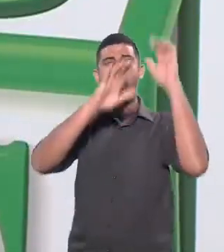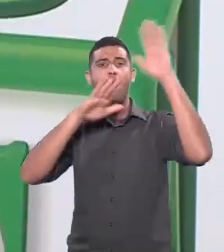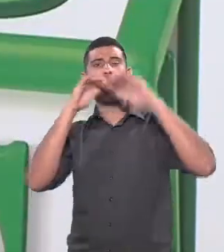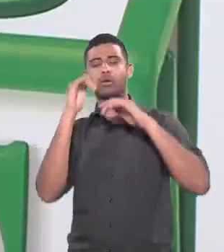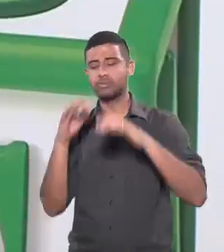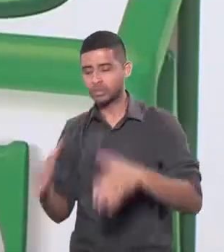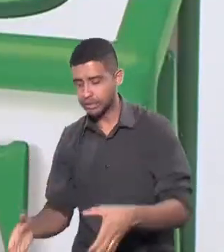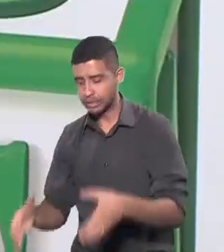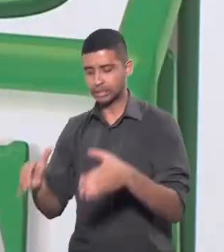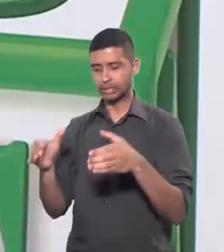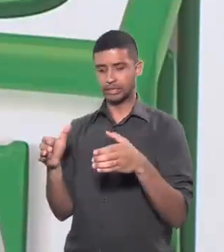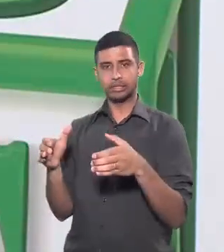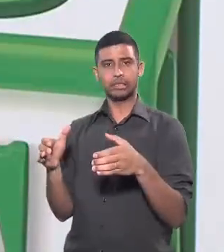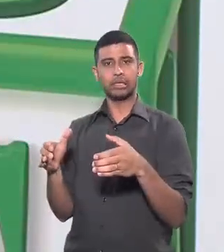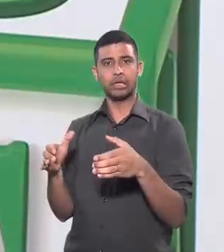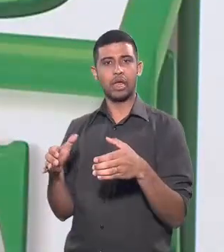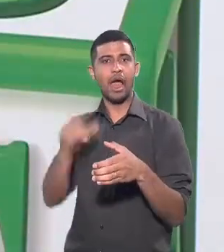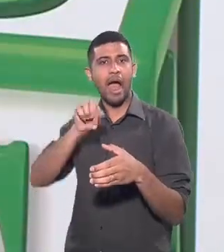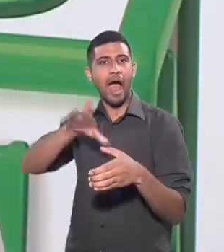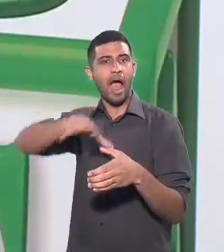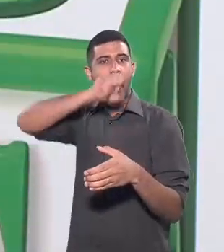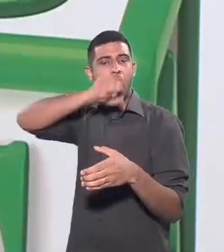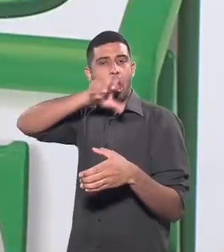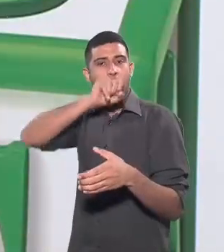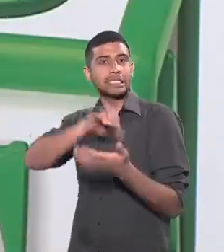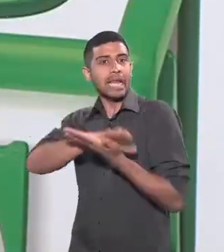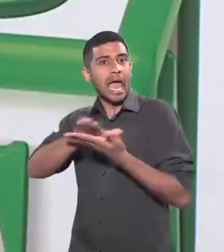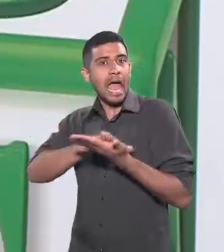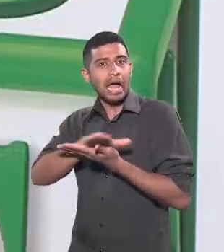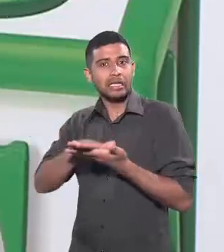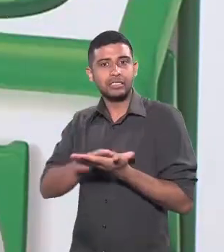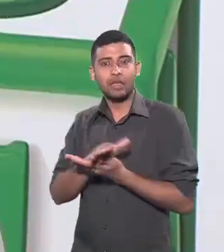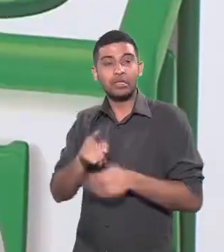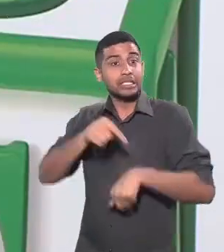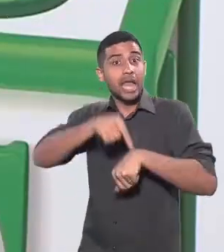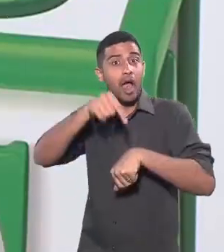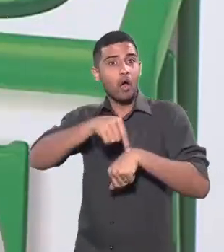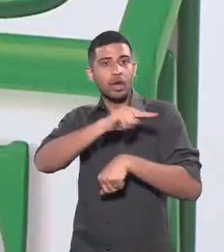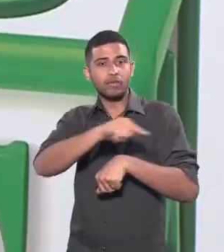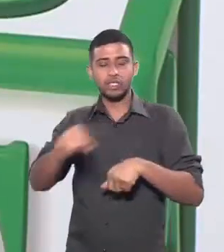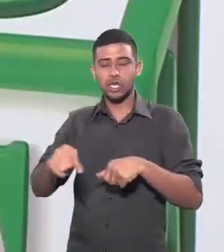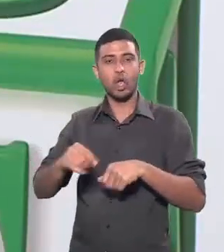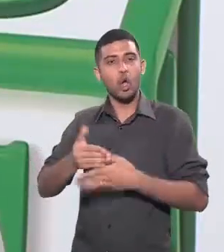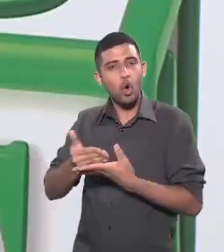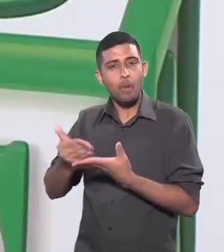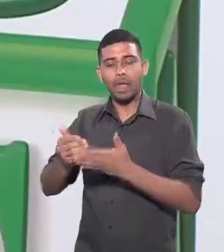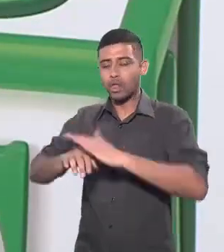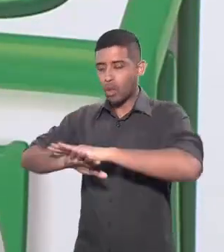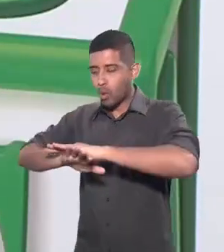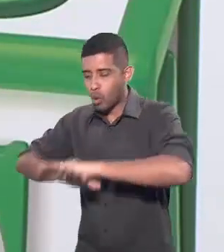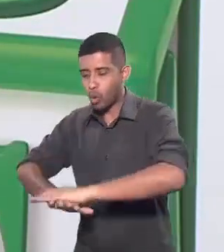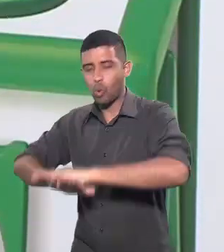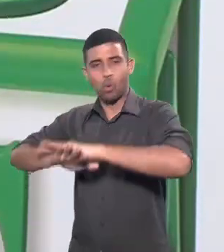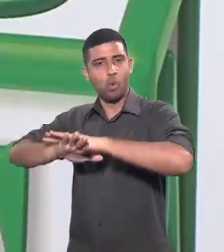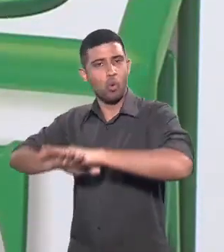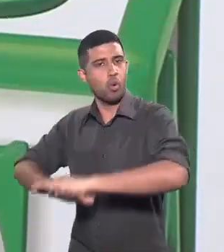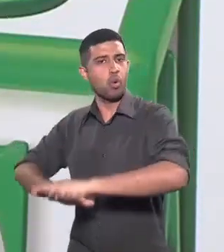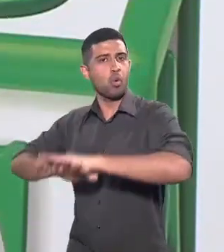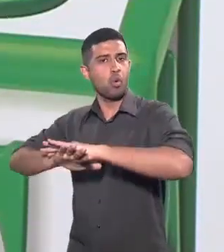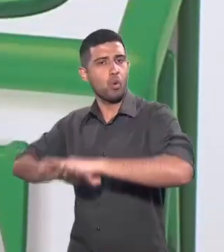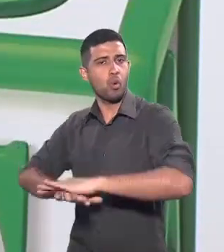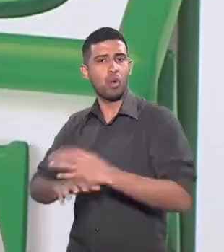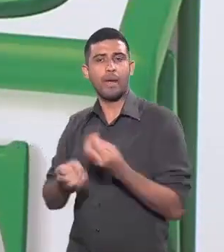que a criança não está respirando, né? Então, você deve imediatamente começar a reanimação cardiopulmonar,